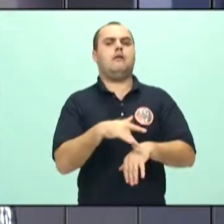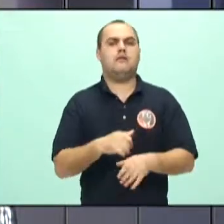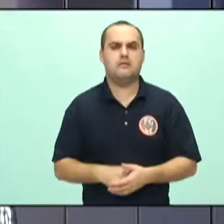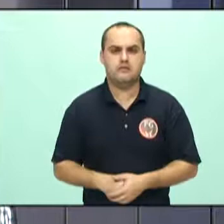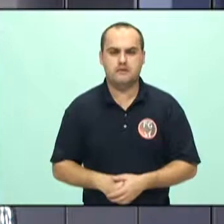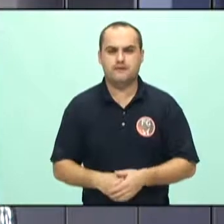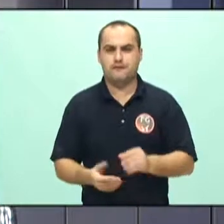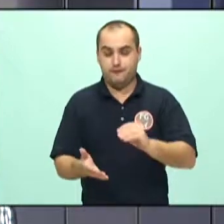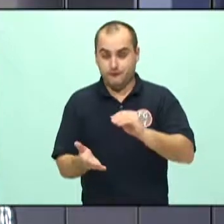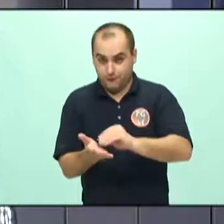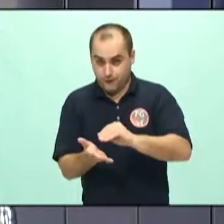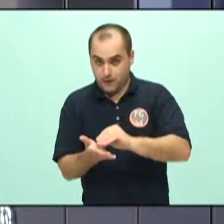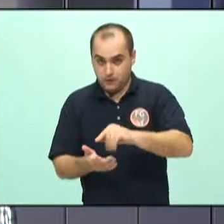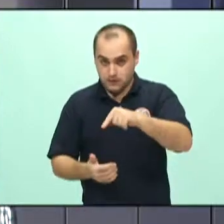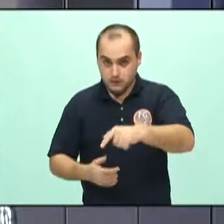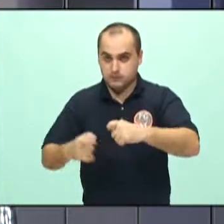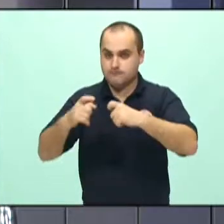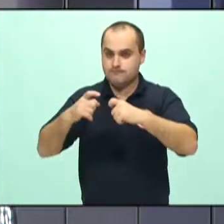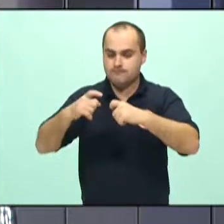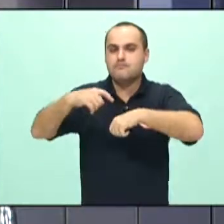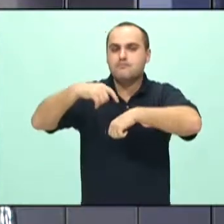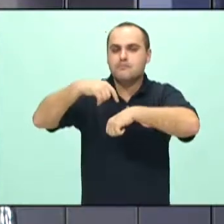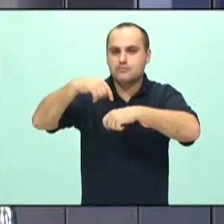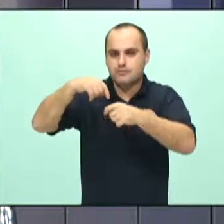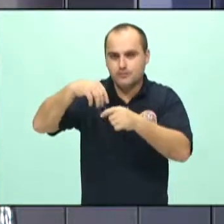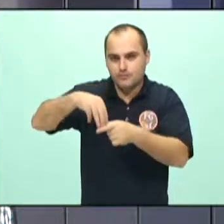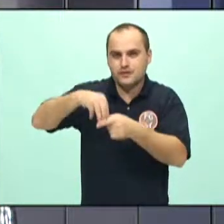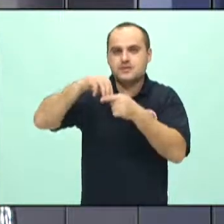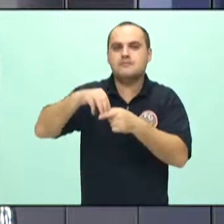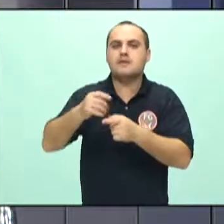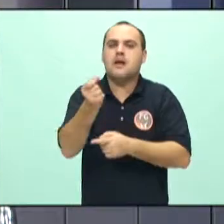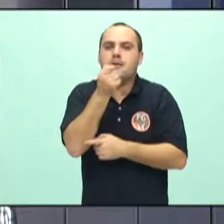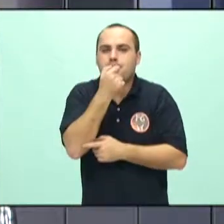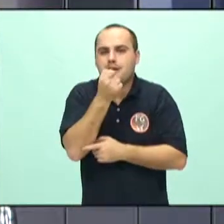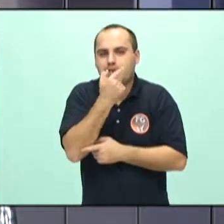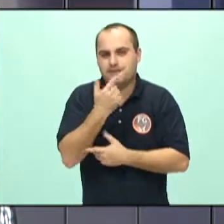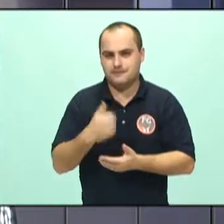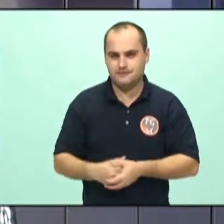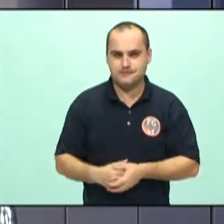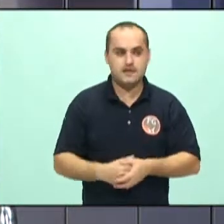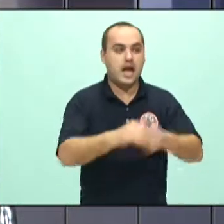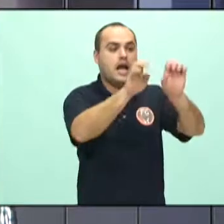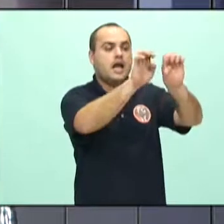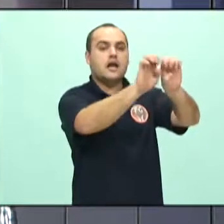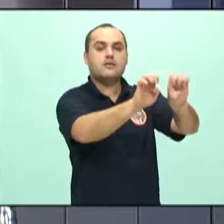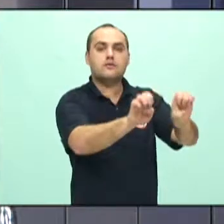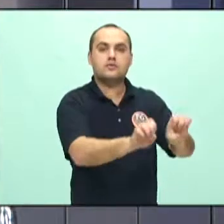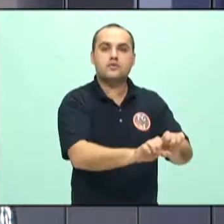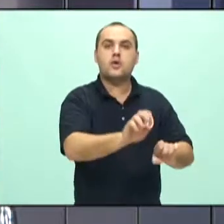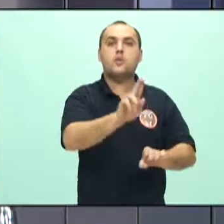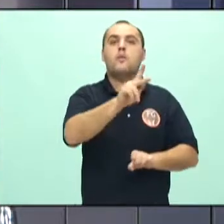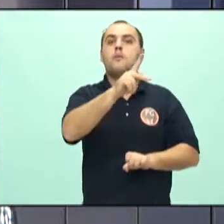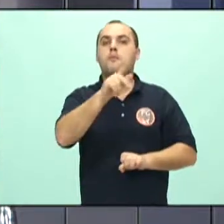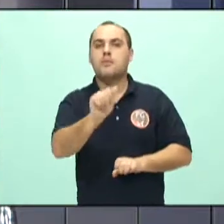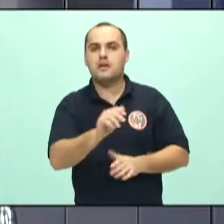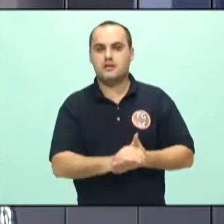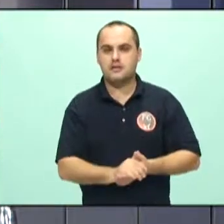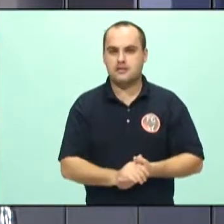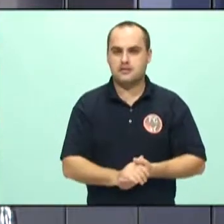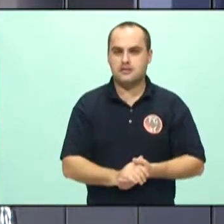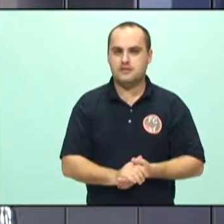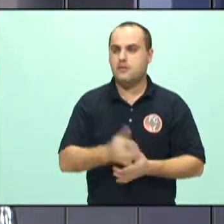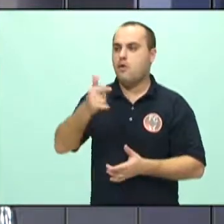de Itajaí medicamentos em postos de saúde. A questão da infraestrutura de vários postos de saúde, UPA do Cordeiros também, é deficitária,